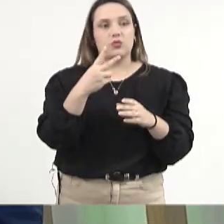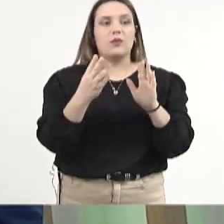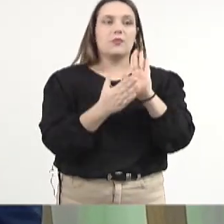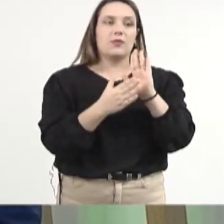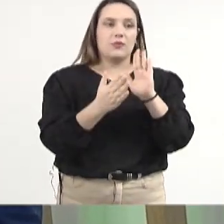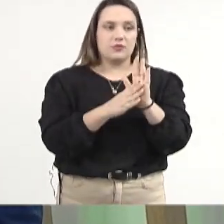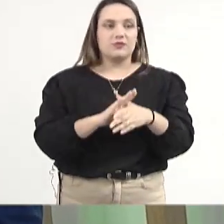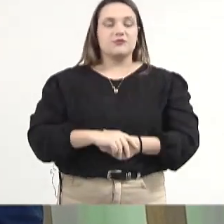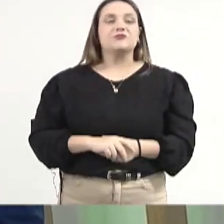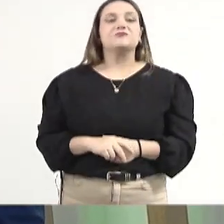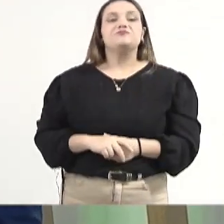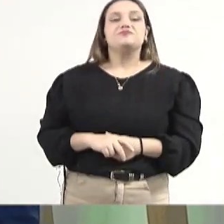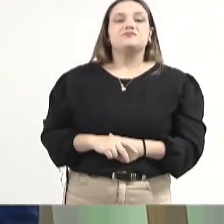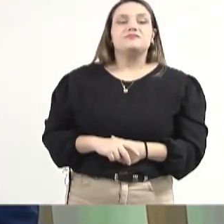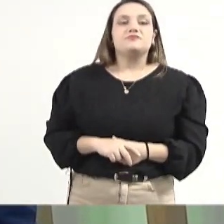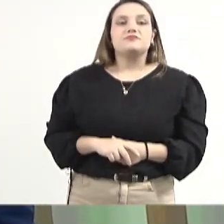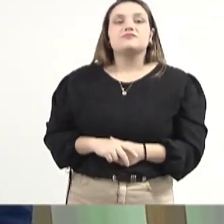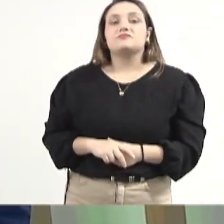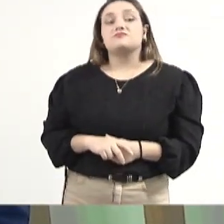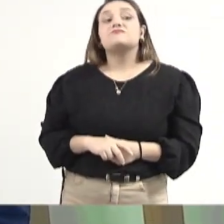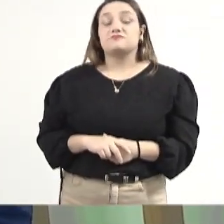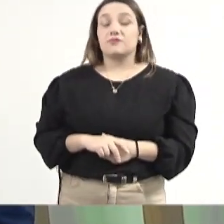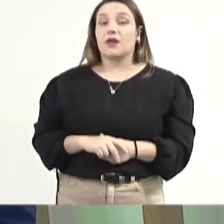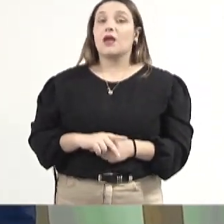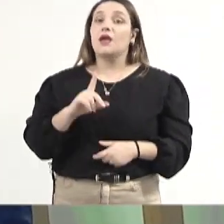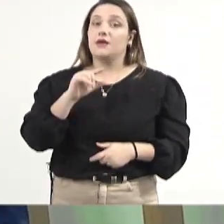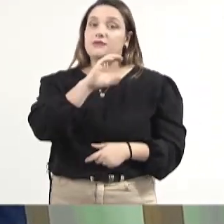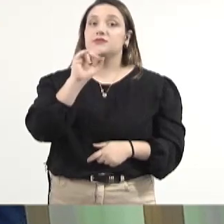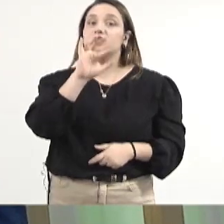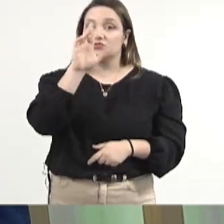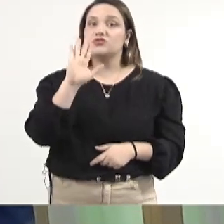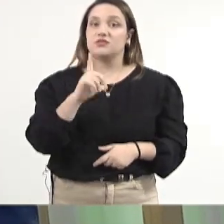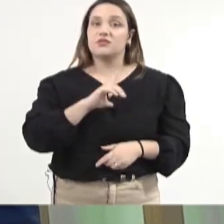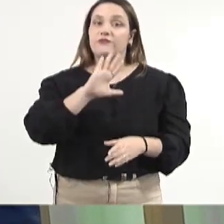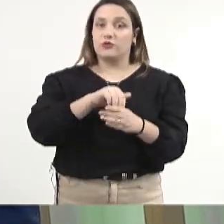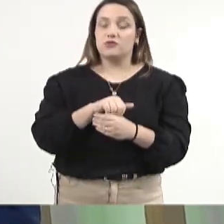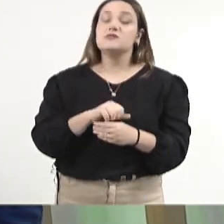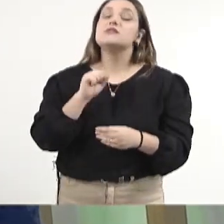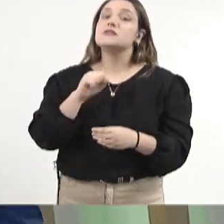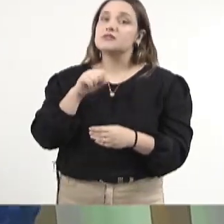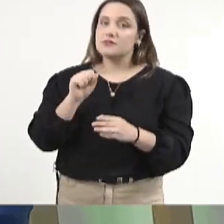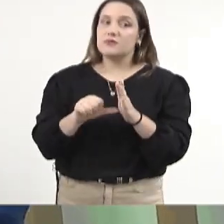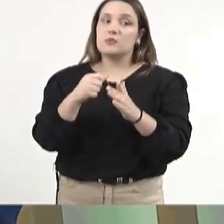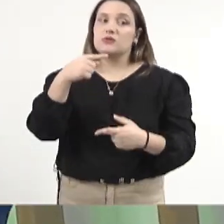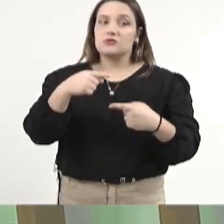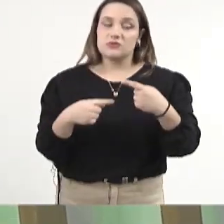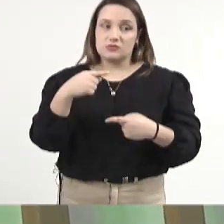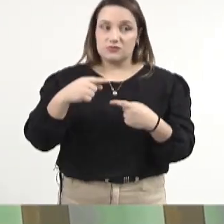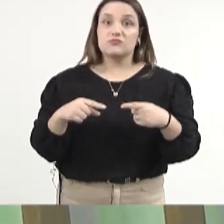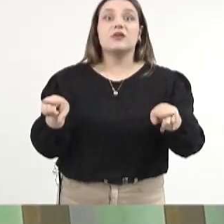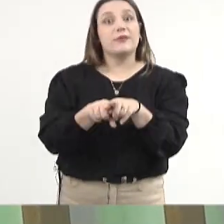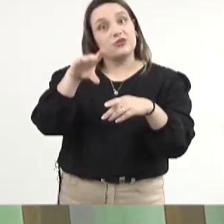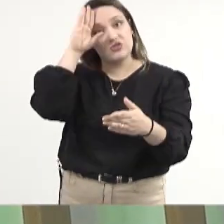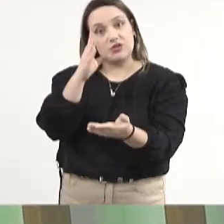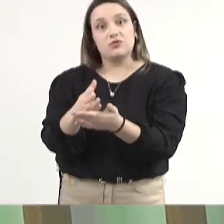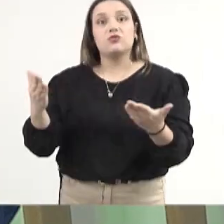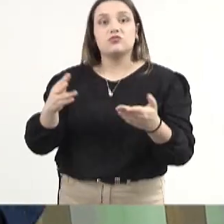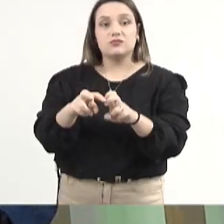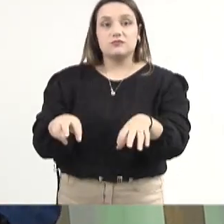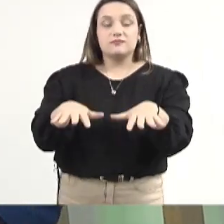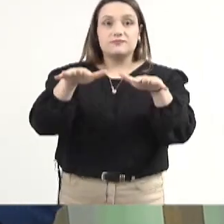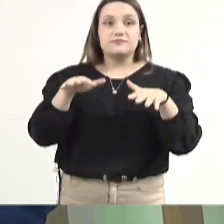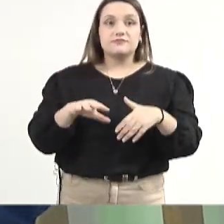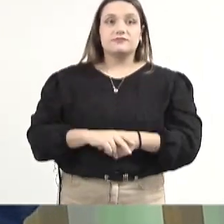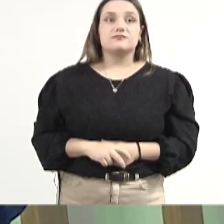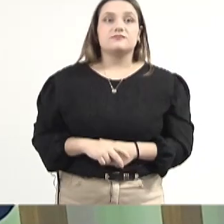proposições. E elas foram pautadas pela CCJR, inclusive foram votadas em primeira discussão pelo plenário. Inicialmente, a gente